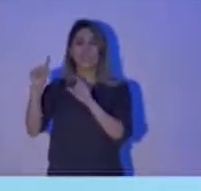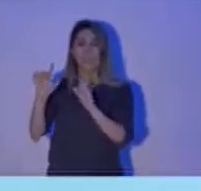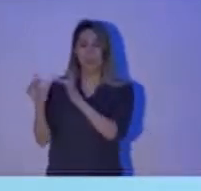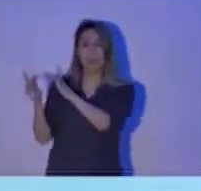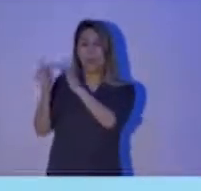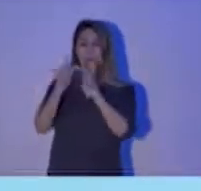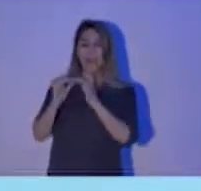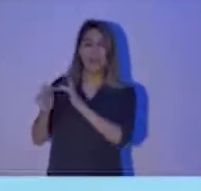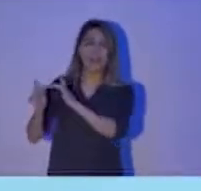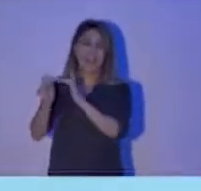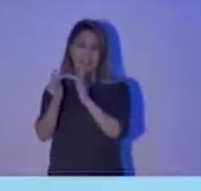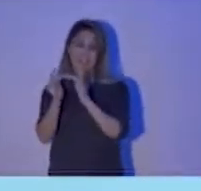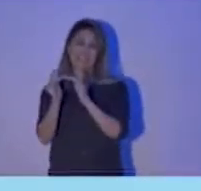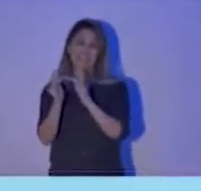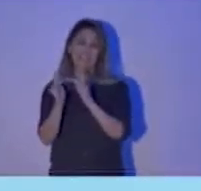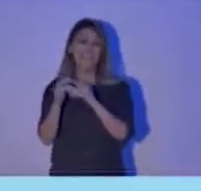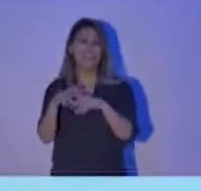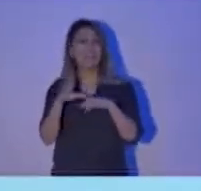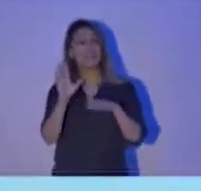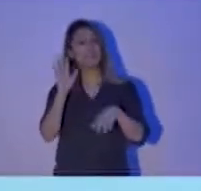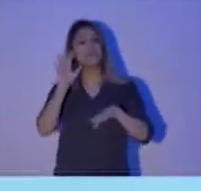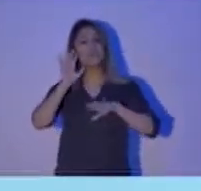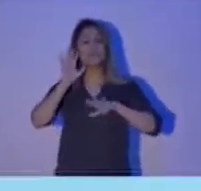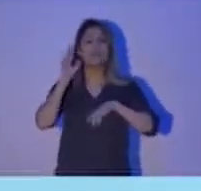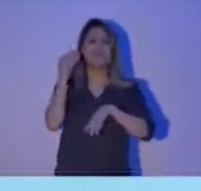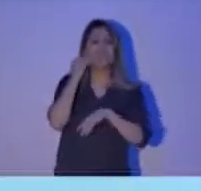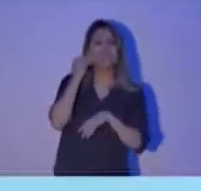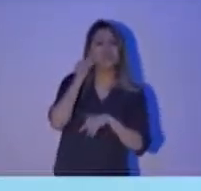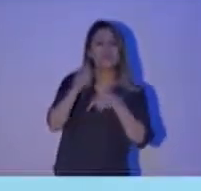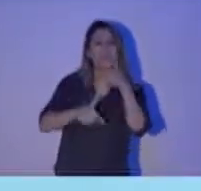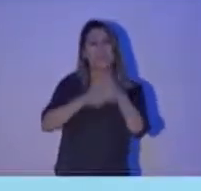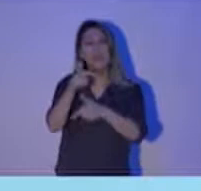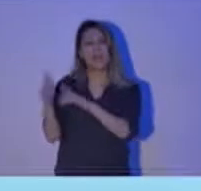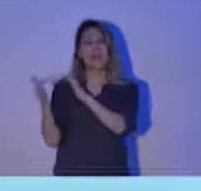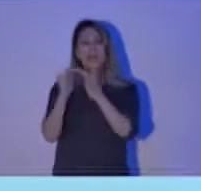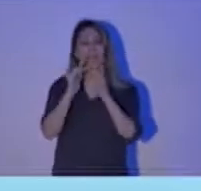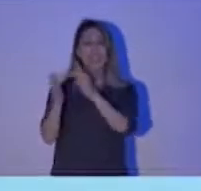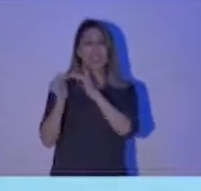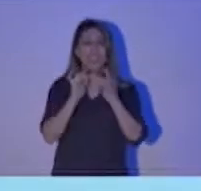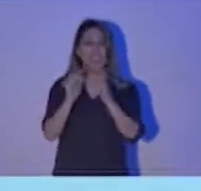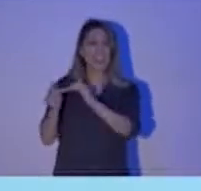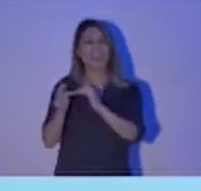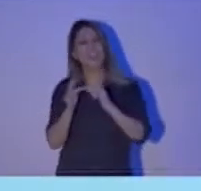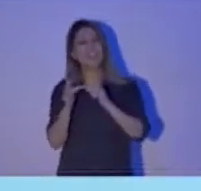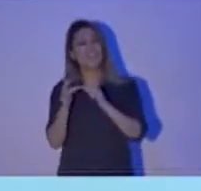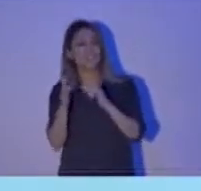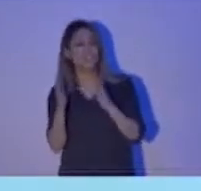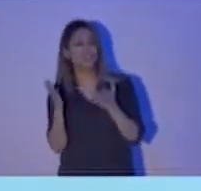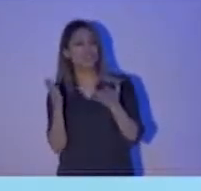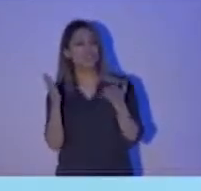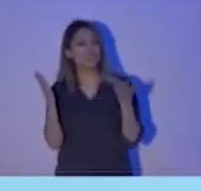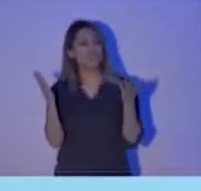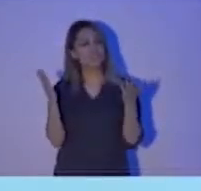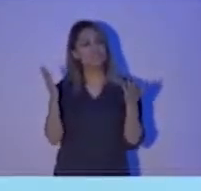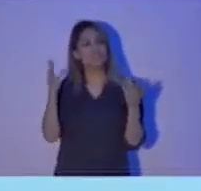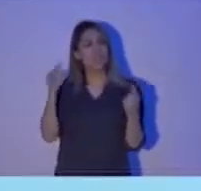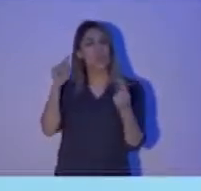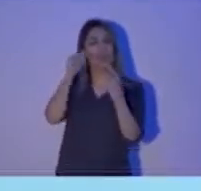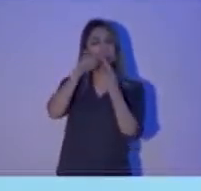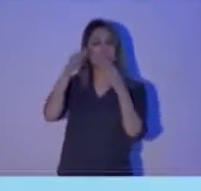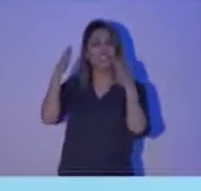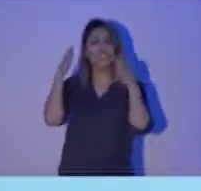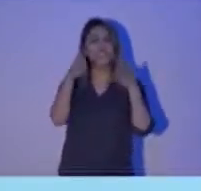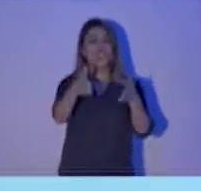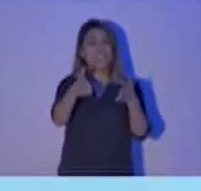nessa questão de trabalhar em rede, desse mecanismo como uma forma de atingir os objetivos que